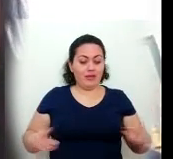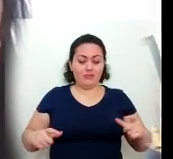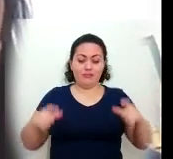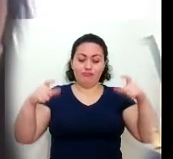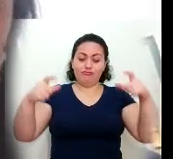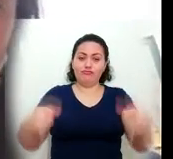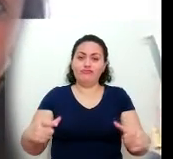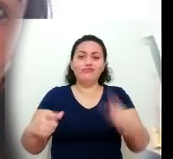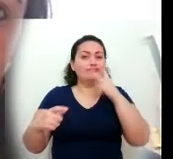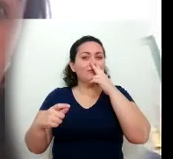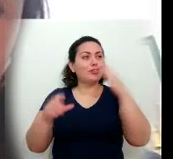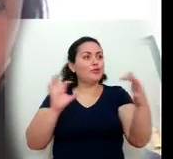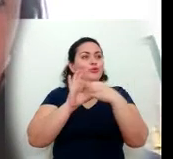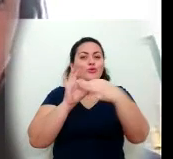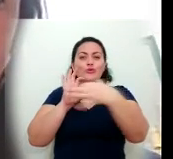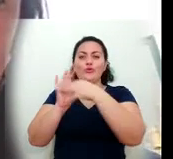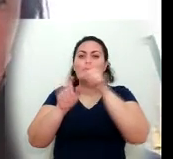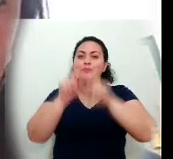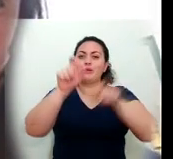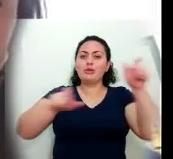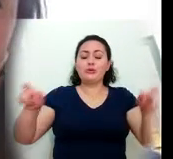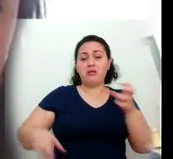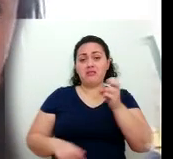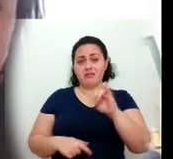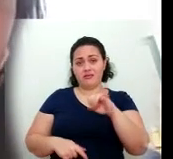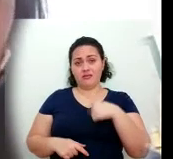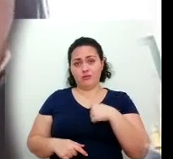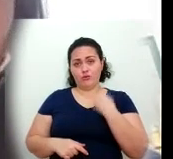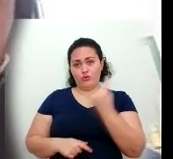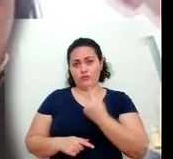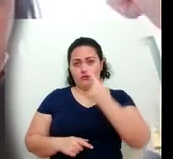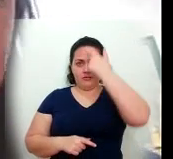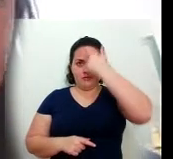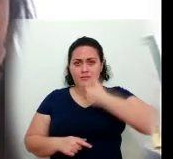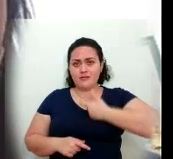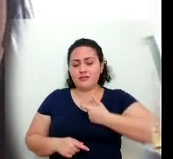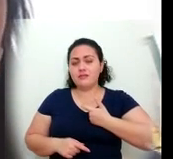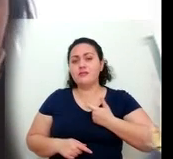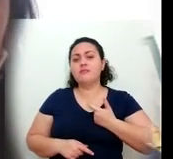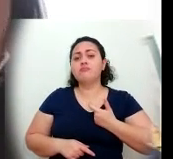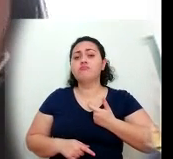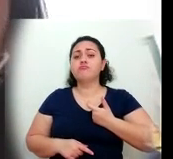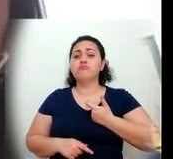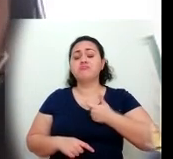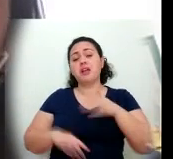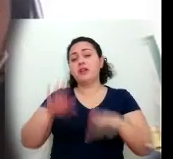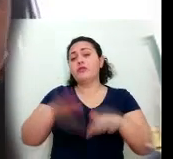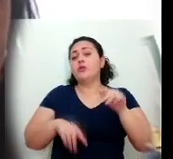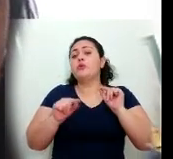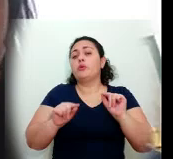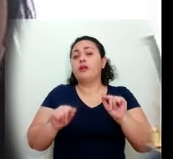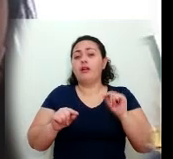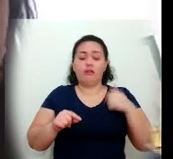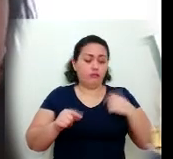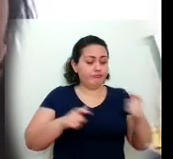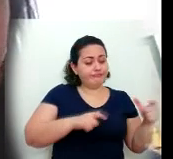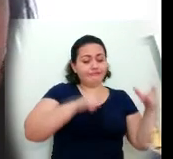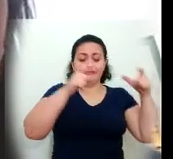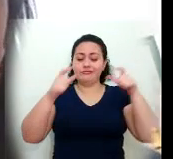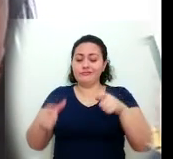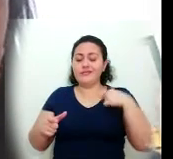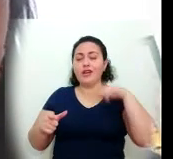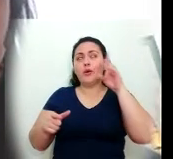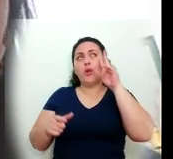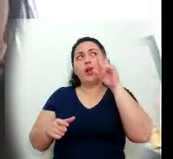agrega as pessoas, né? Exatamente. Então, até quem está sozinho, daqui a pouco, é a maneira de rememorar,